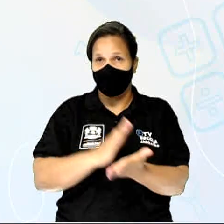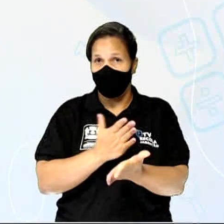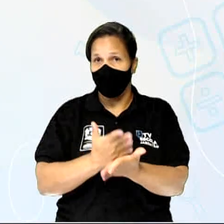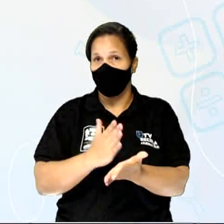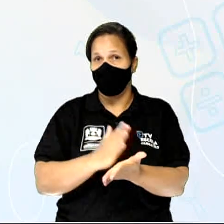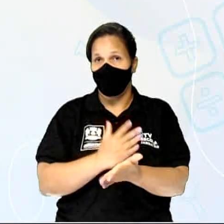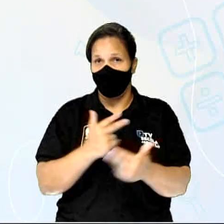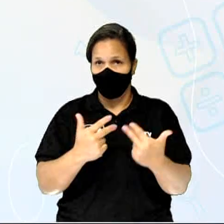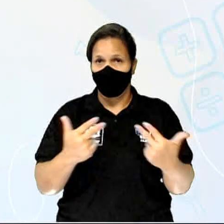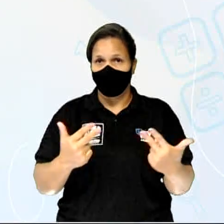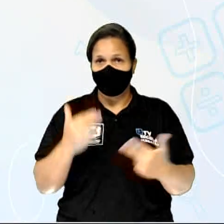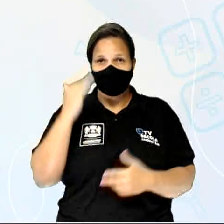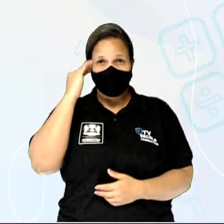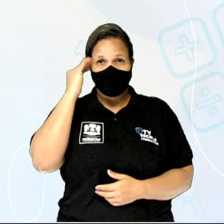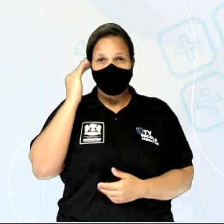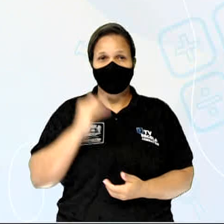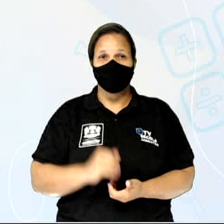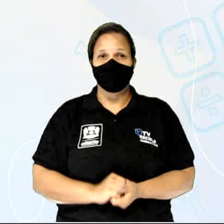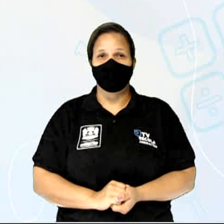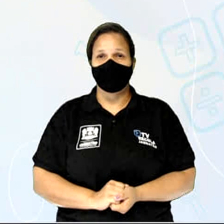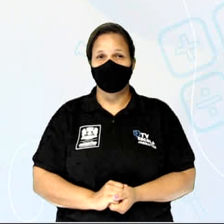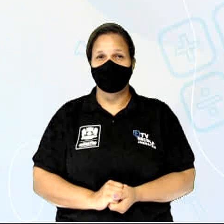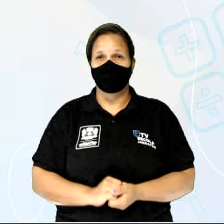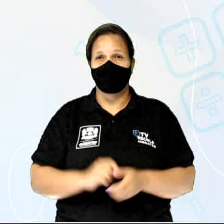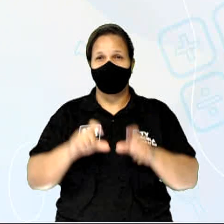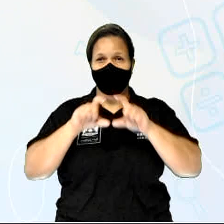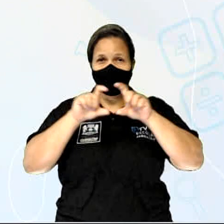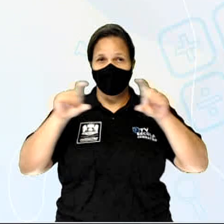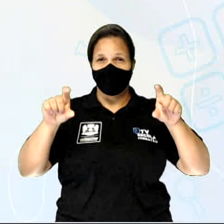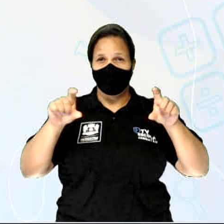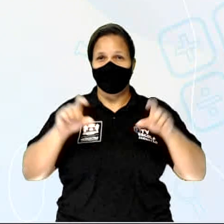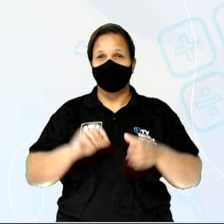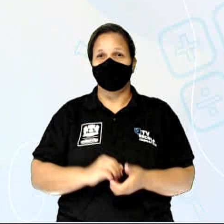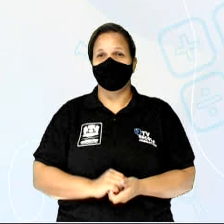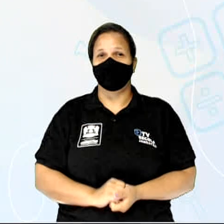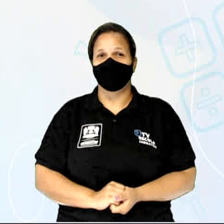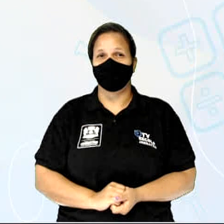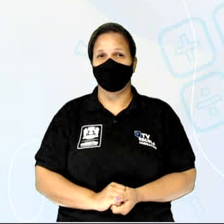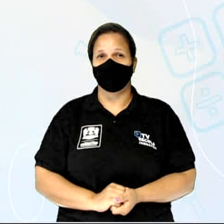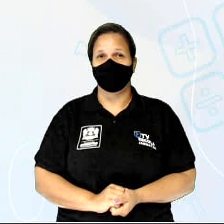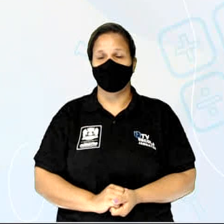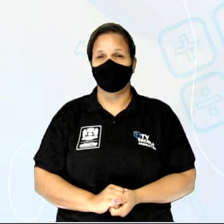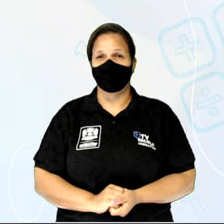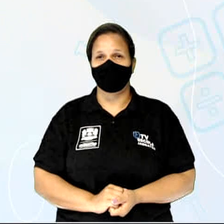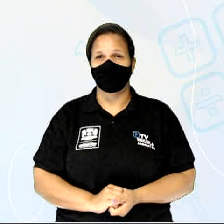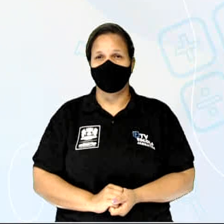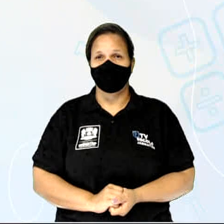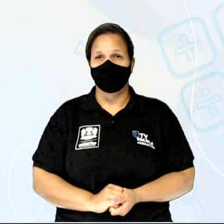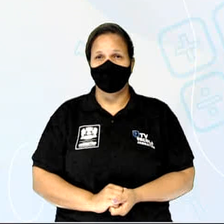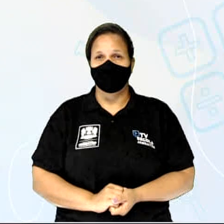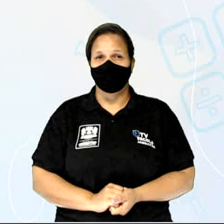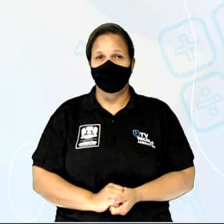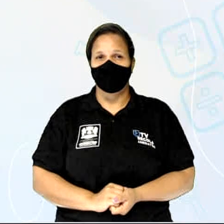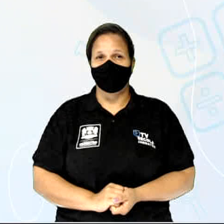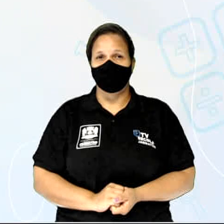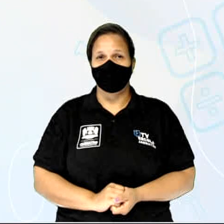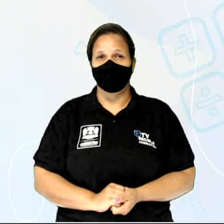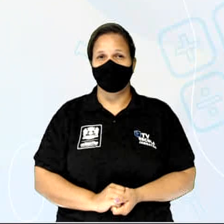aí na tela. Para first conditional, na questão gramatical, eu tenho